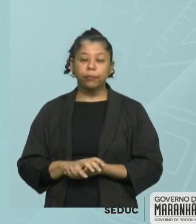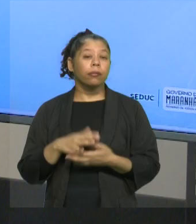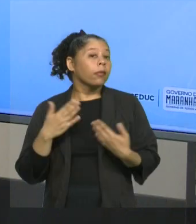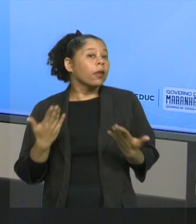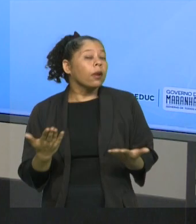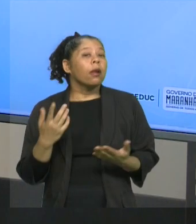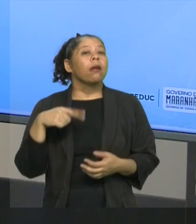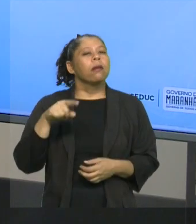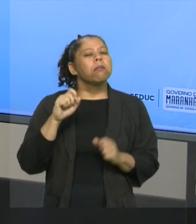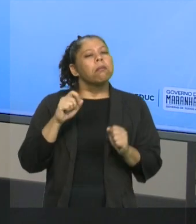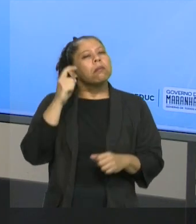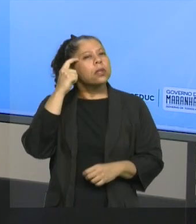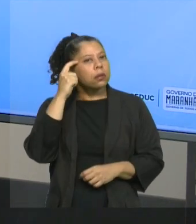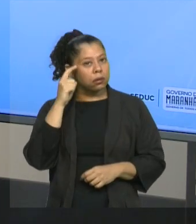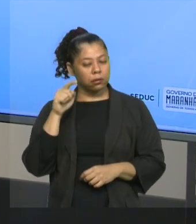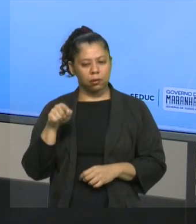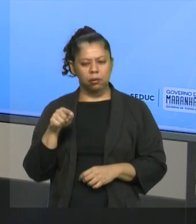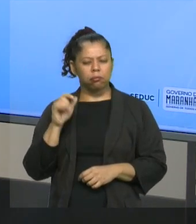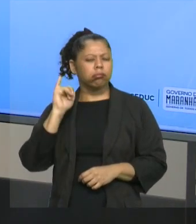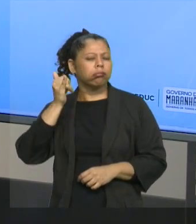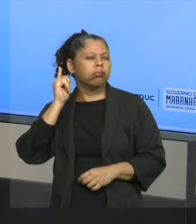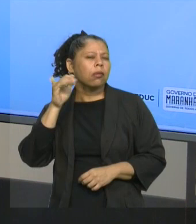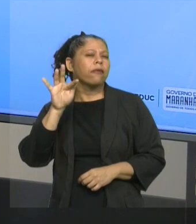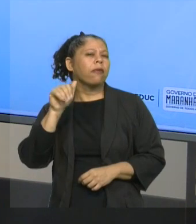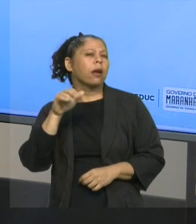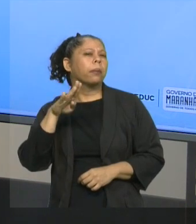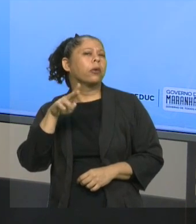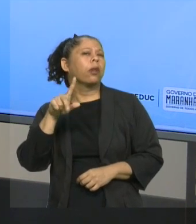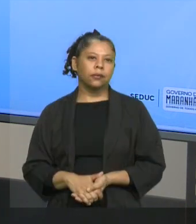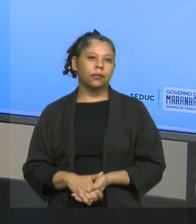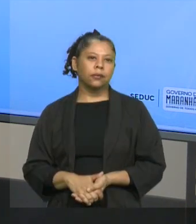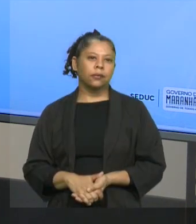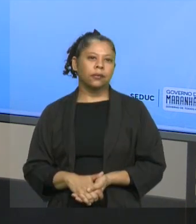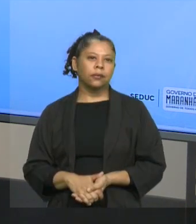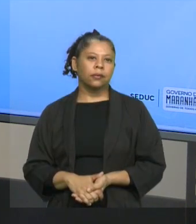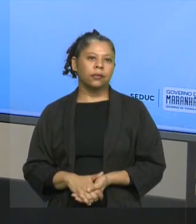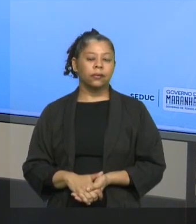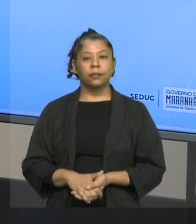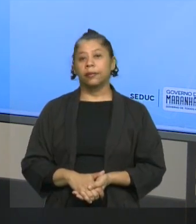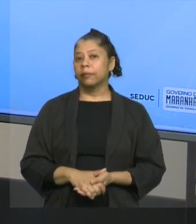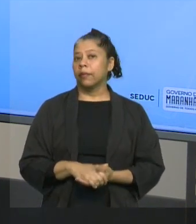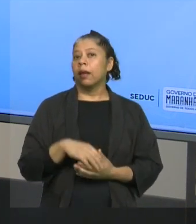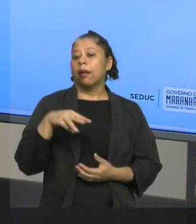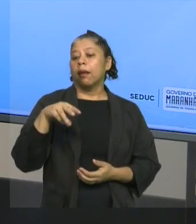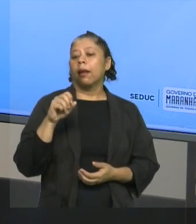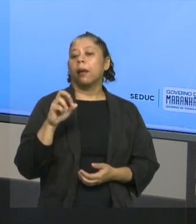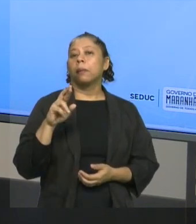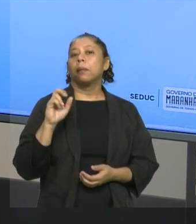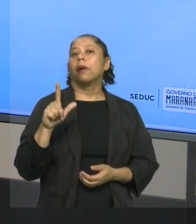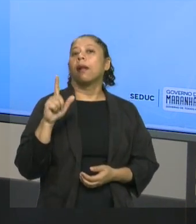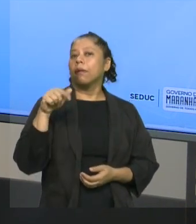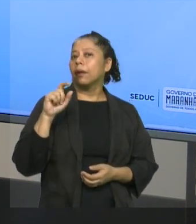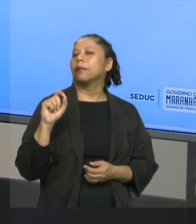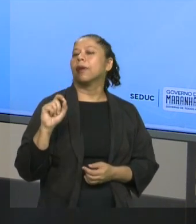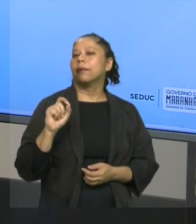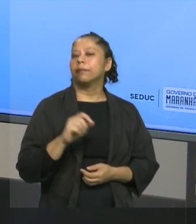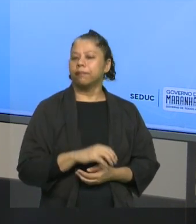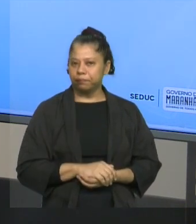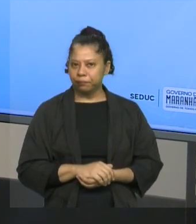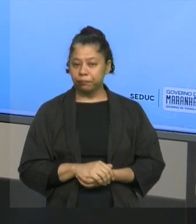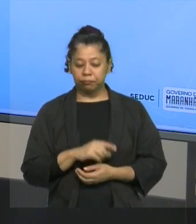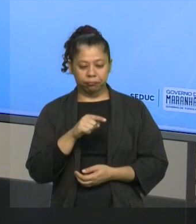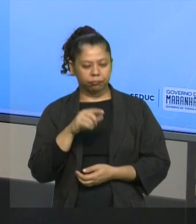entanto, nessa fábula, que moral nós daríamos? A moral é a seguinte. Segundo